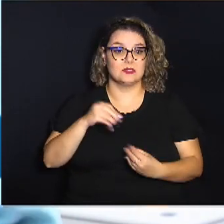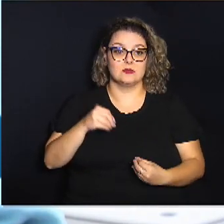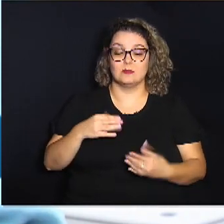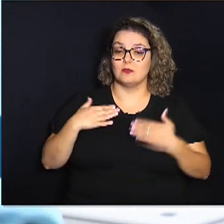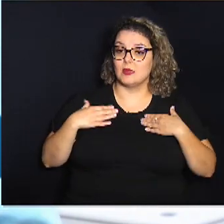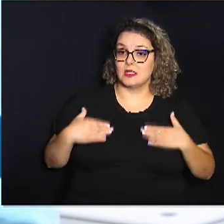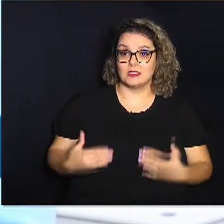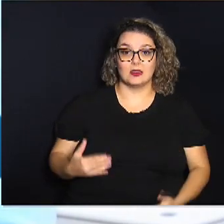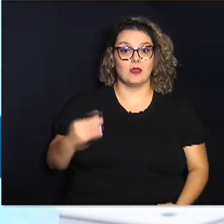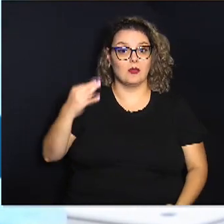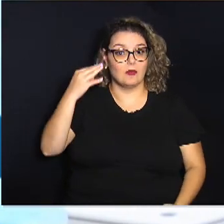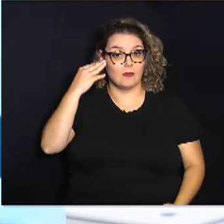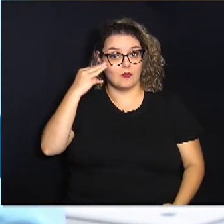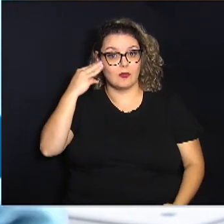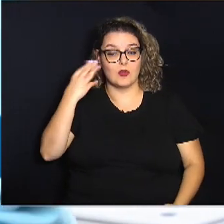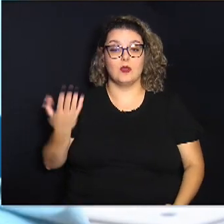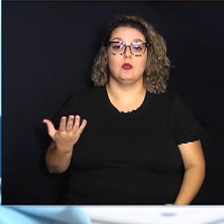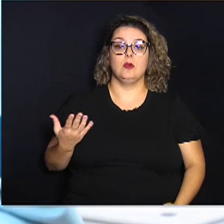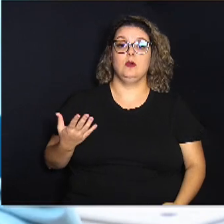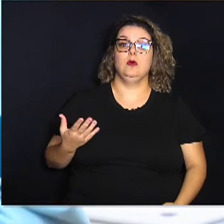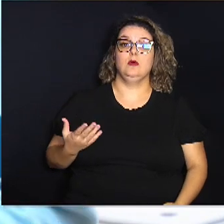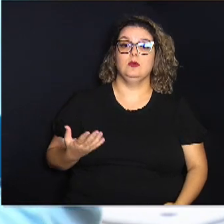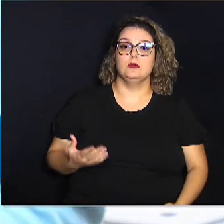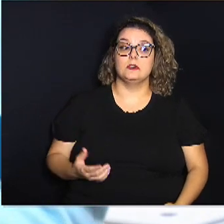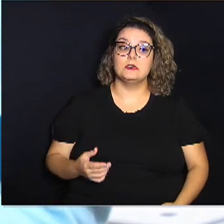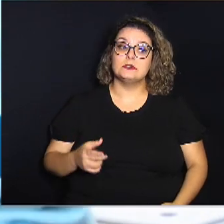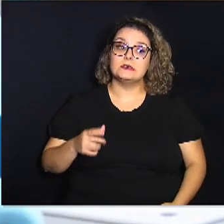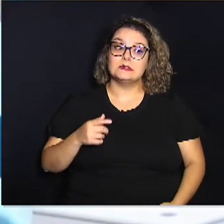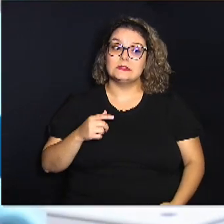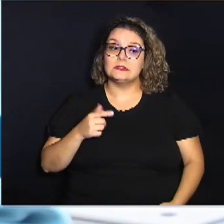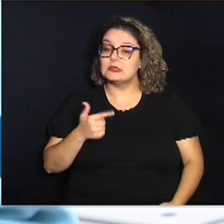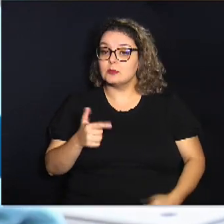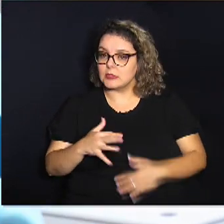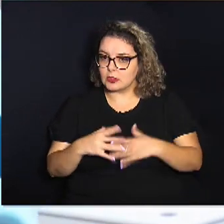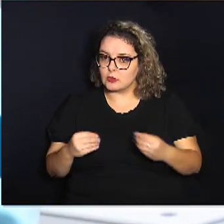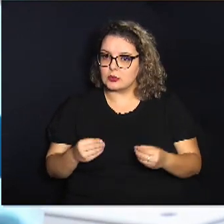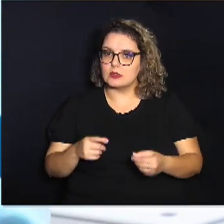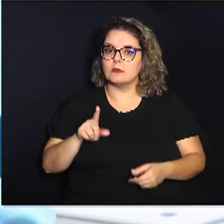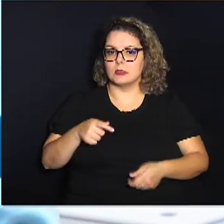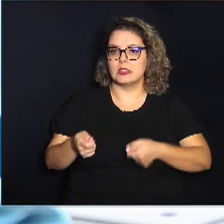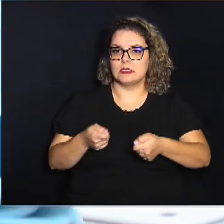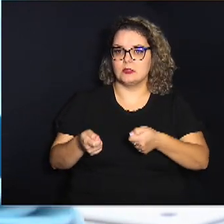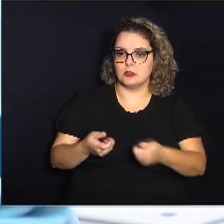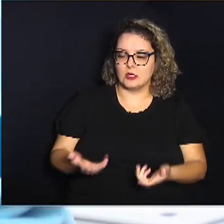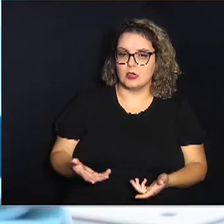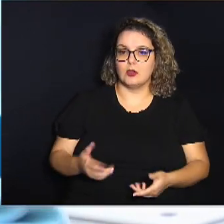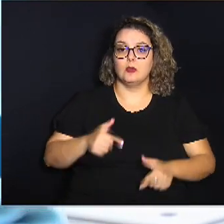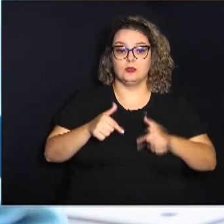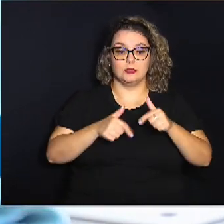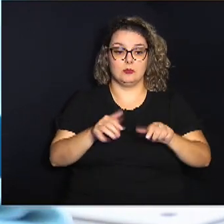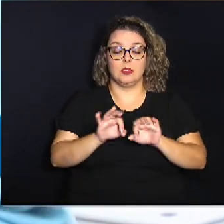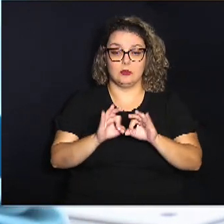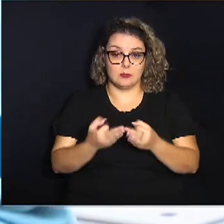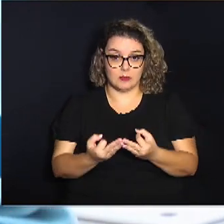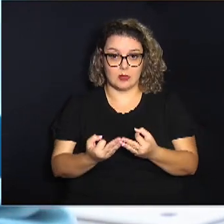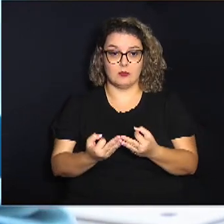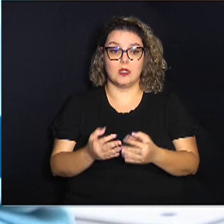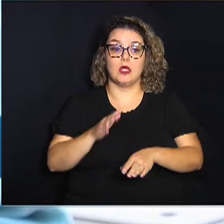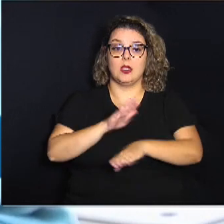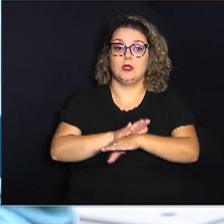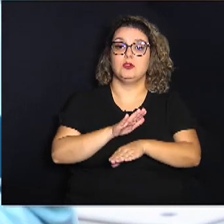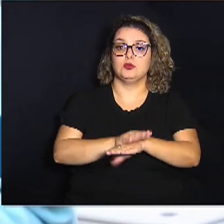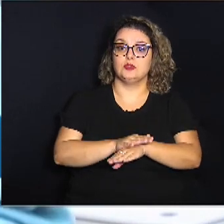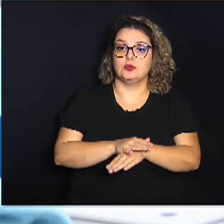física, incurável, porém tem controle. Então, o trabalho com a família, ela ajuda a